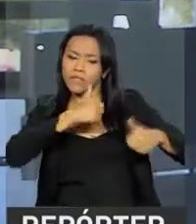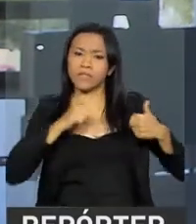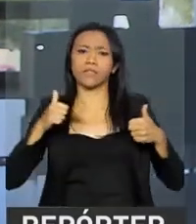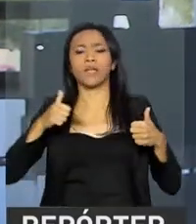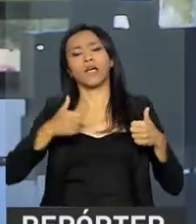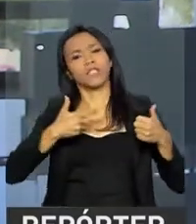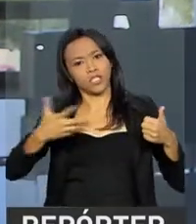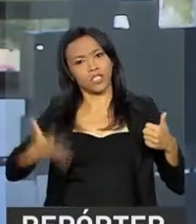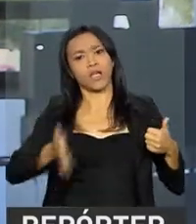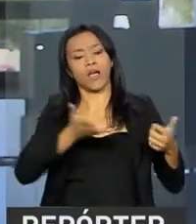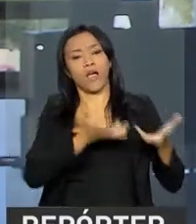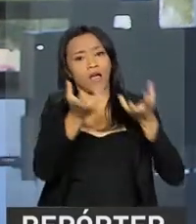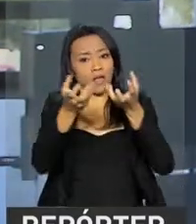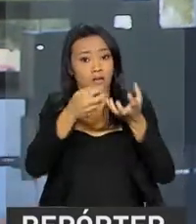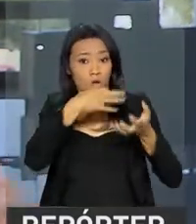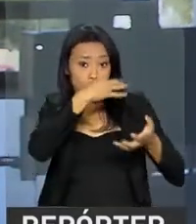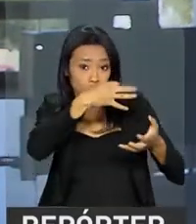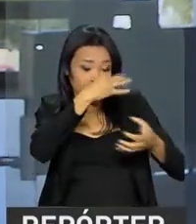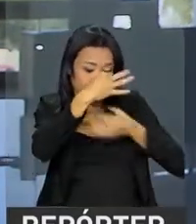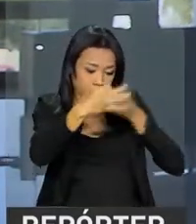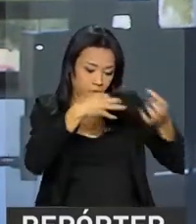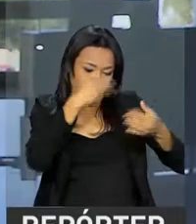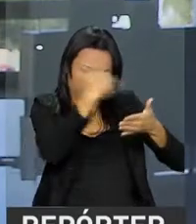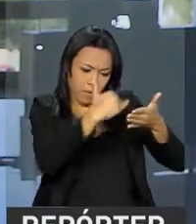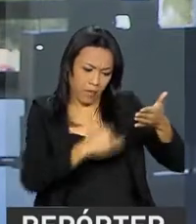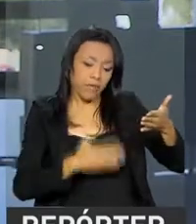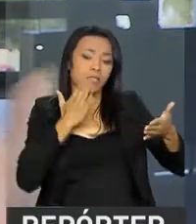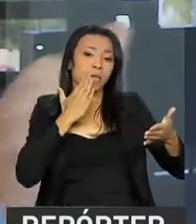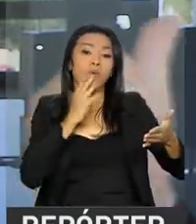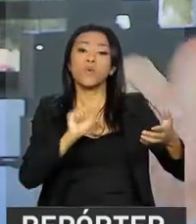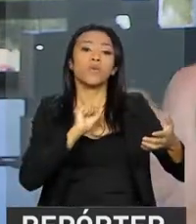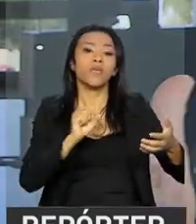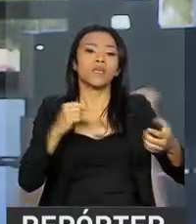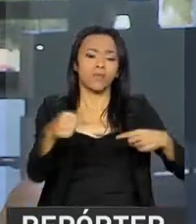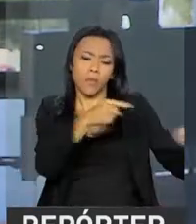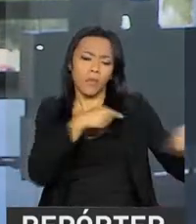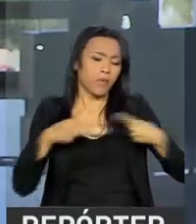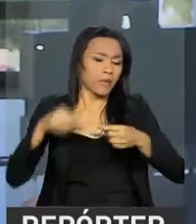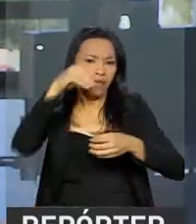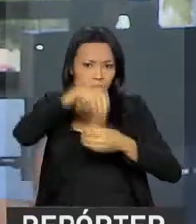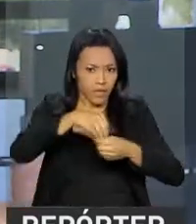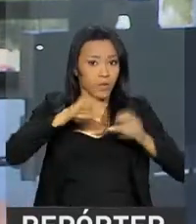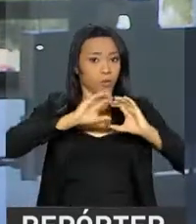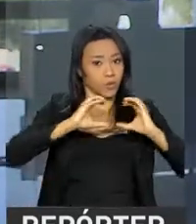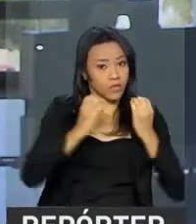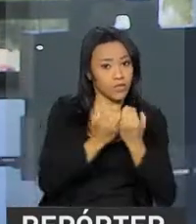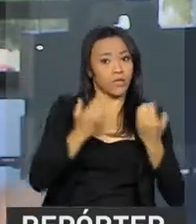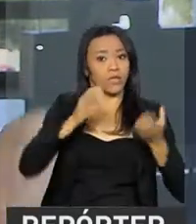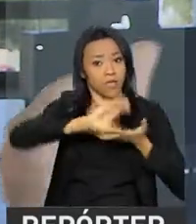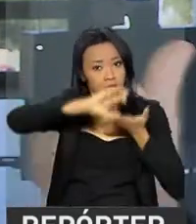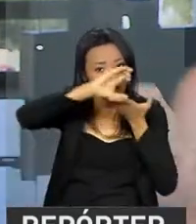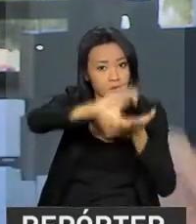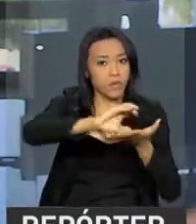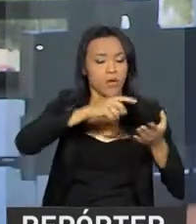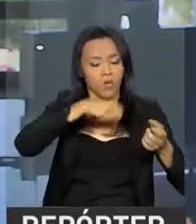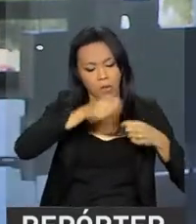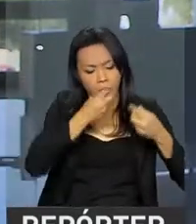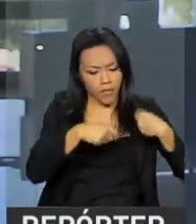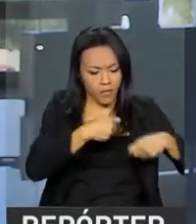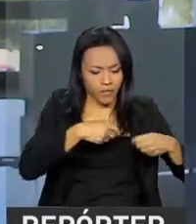receber sugestões, já saber aquilo que o Conselho está produzindo e para depois, através da reunião do Pleno e das